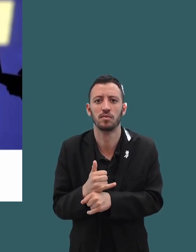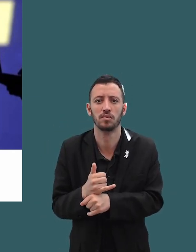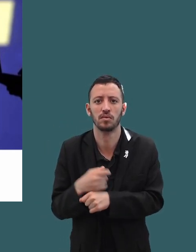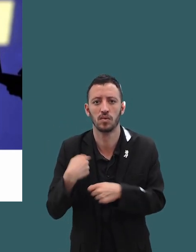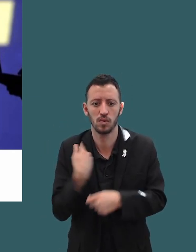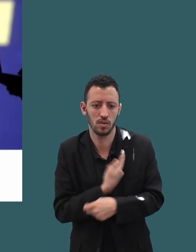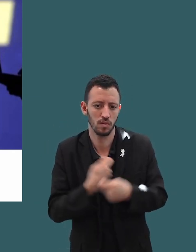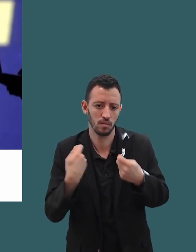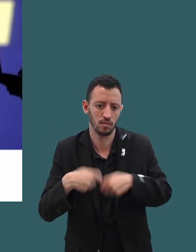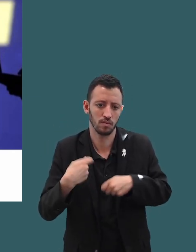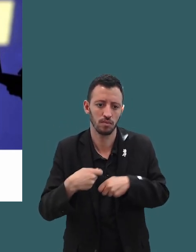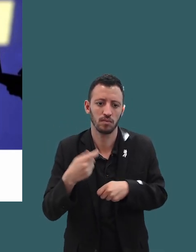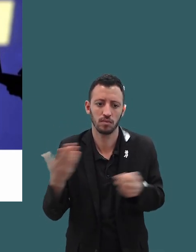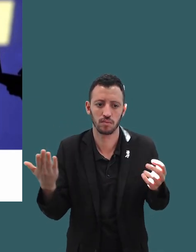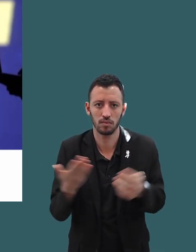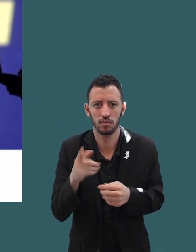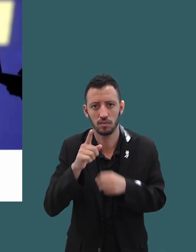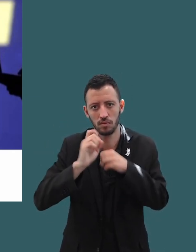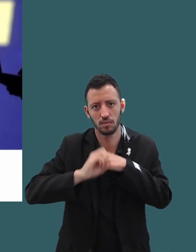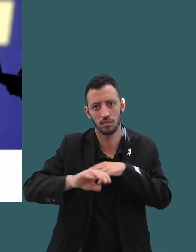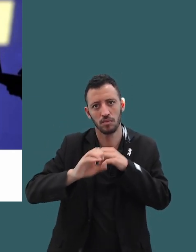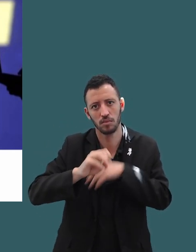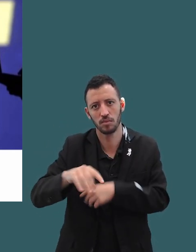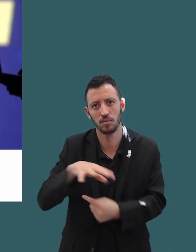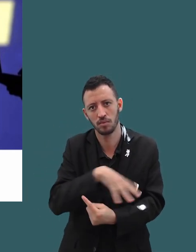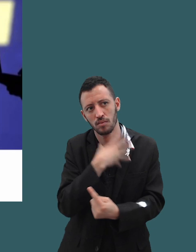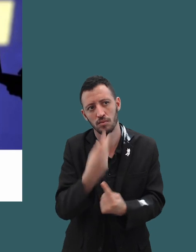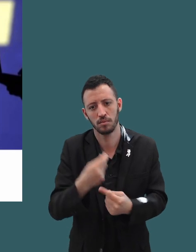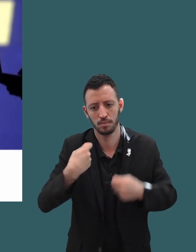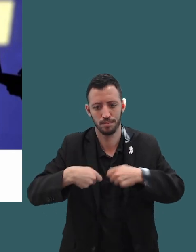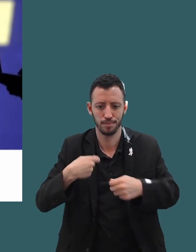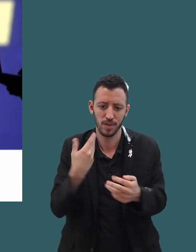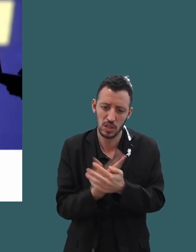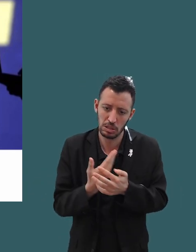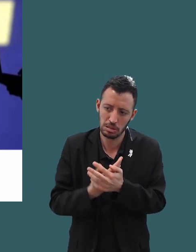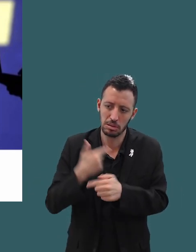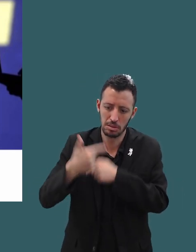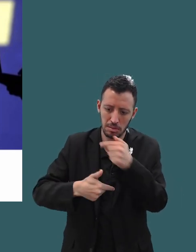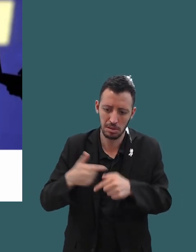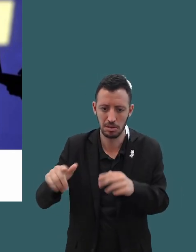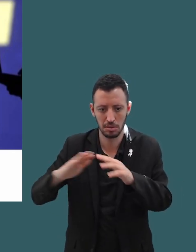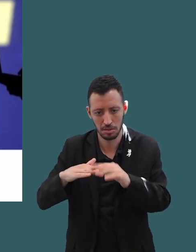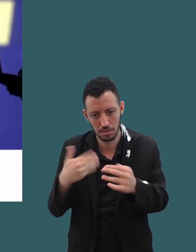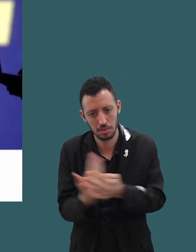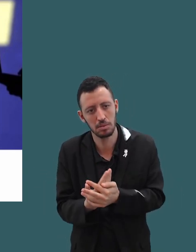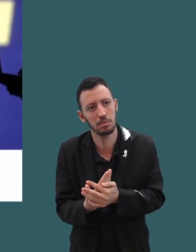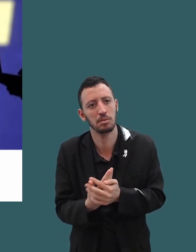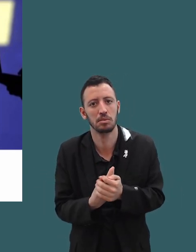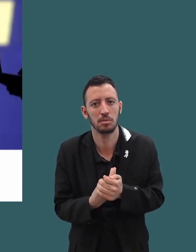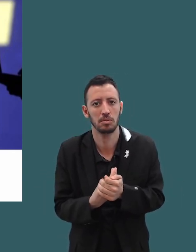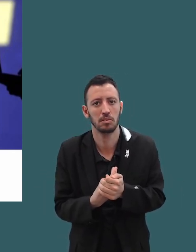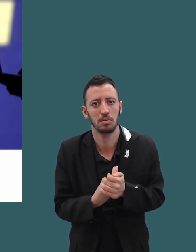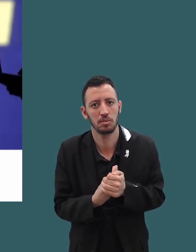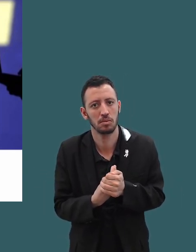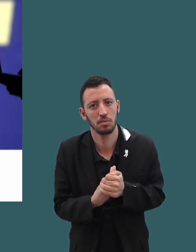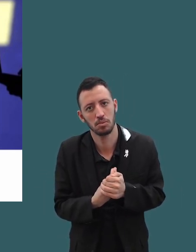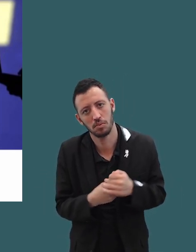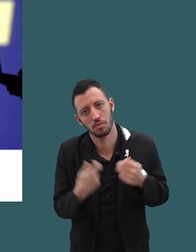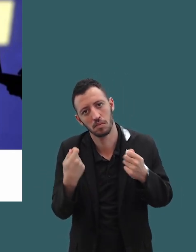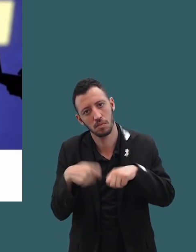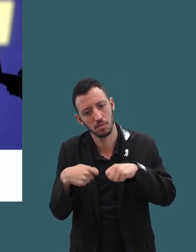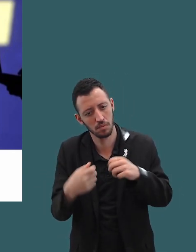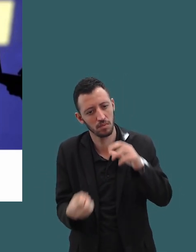A gente precisa, evidentemente, de educação midiática, a gente precisa trabalhar nas escolas, a gente precisa de a gente